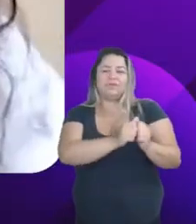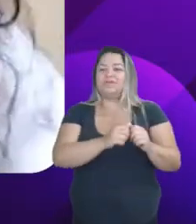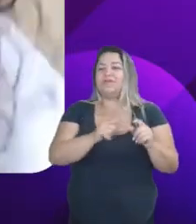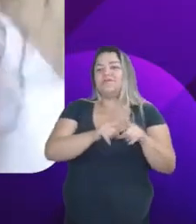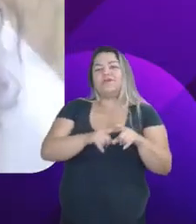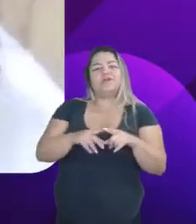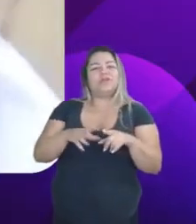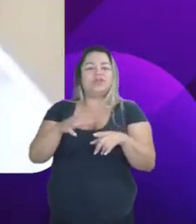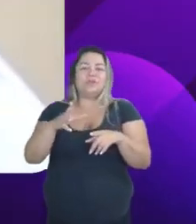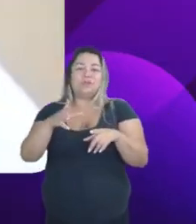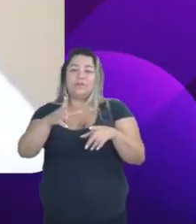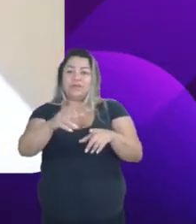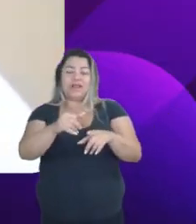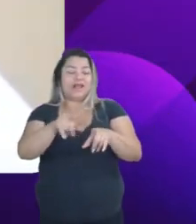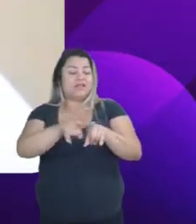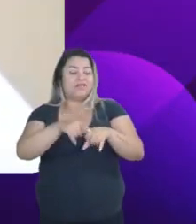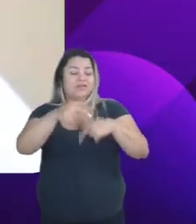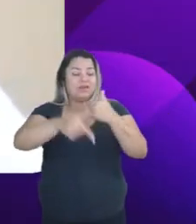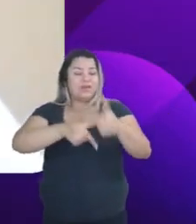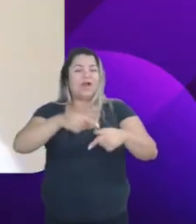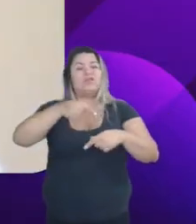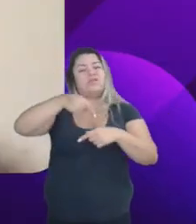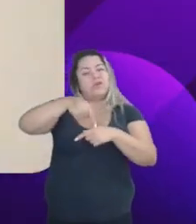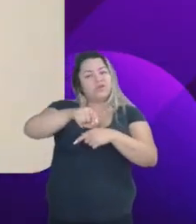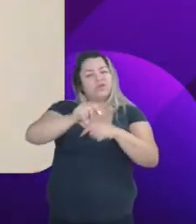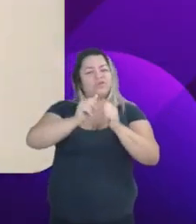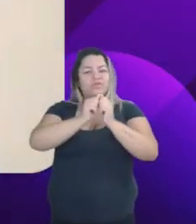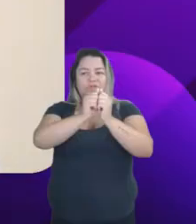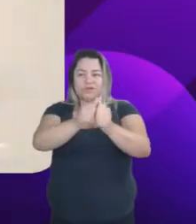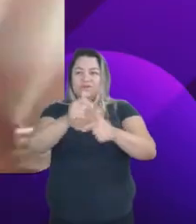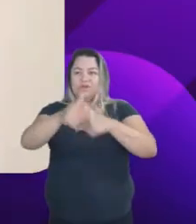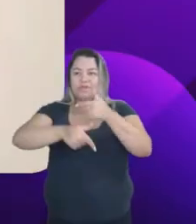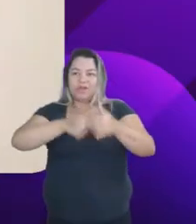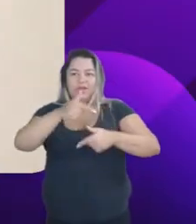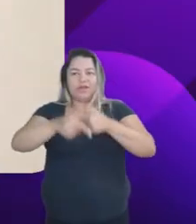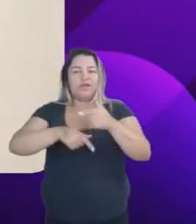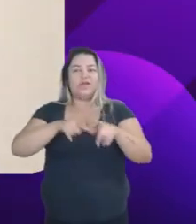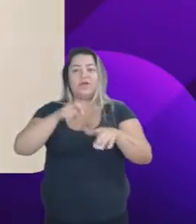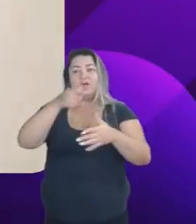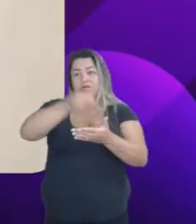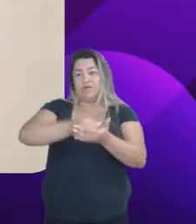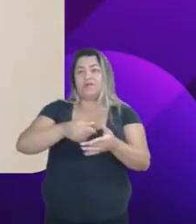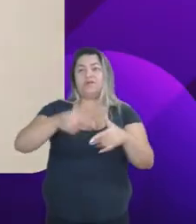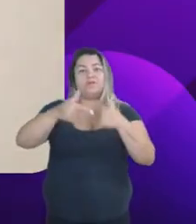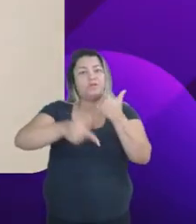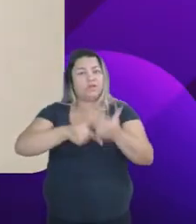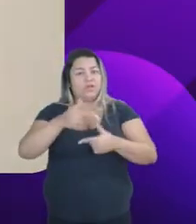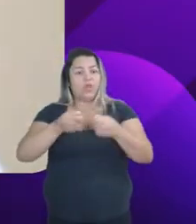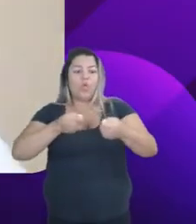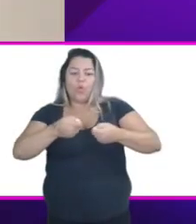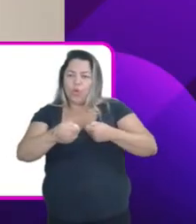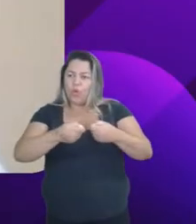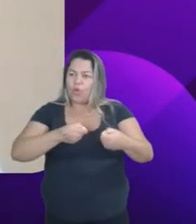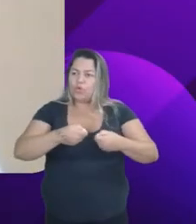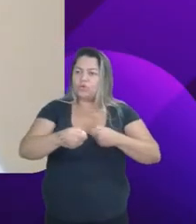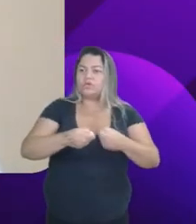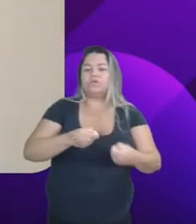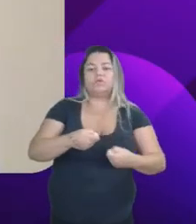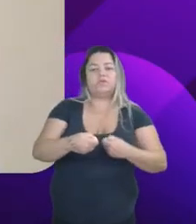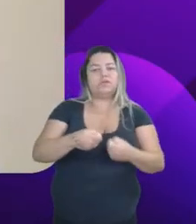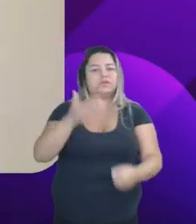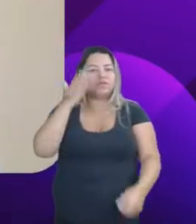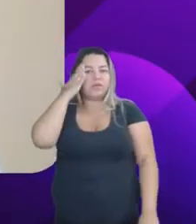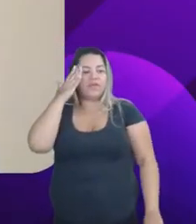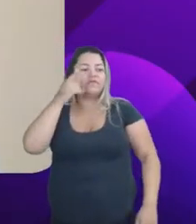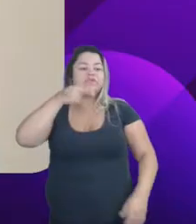te buscar no trabalho, vai te levar no trabalho. Esse ir buscar e levar obrigatoriamente no trabalho também é um controle. Também é uma forma de ele saber a